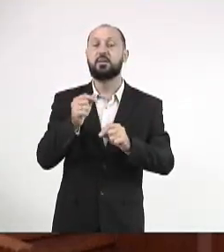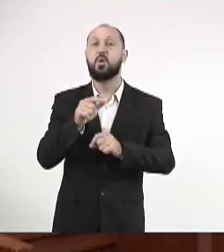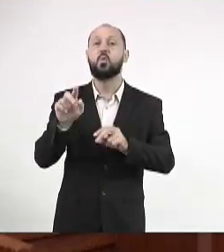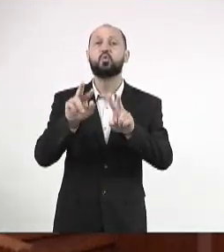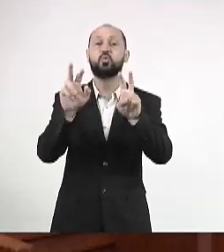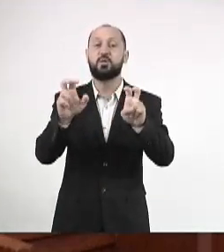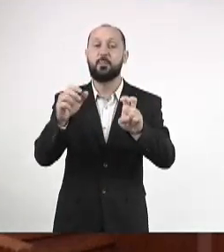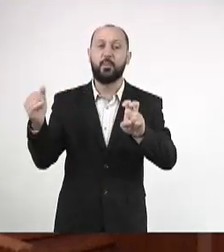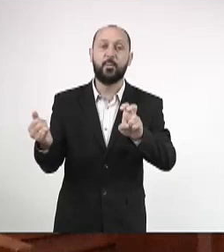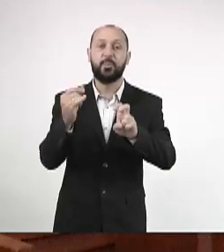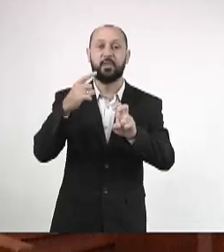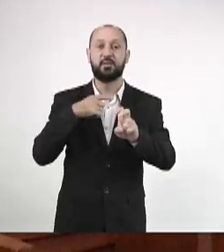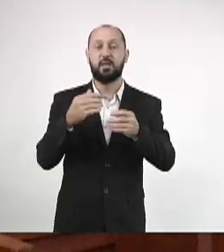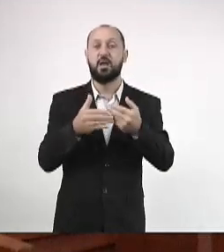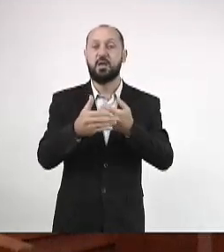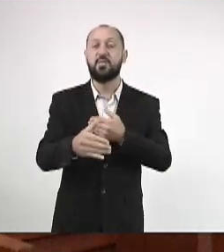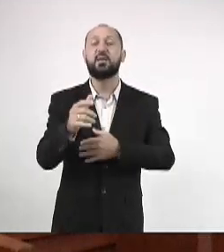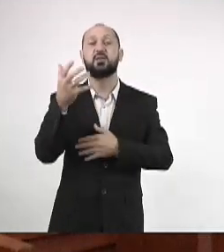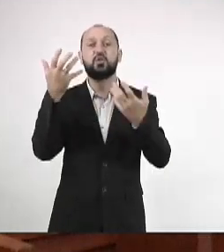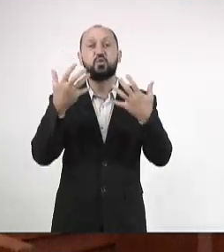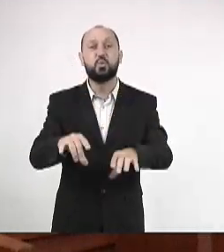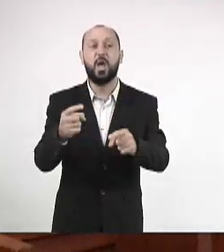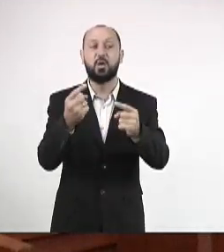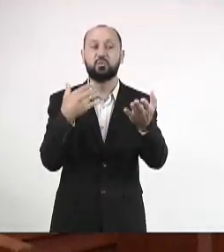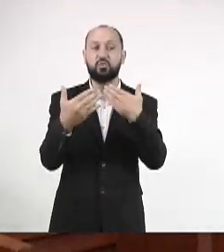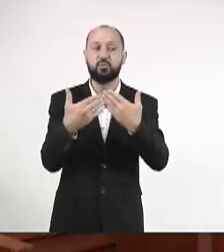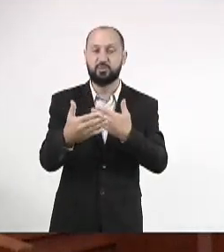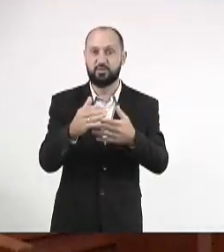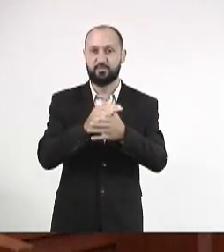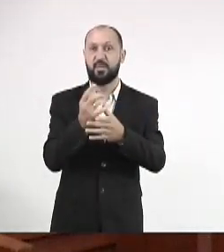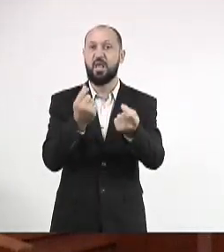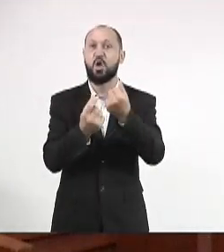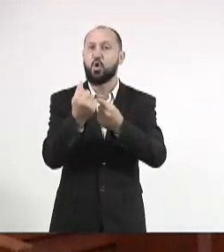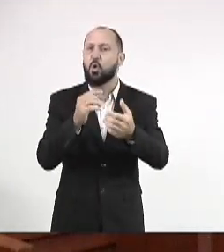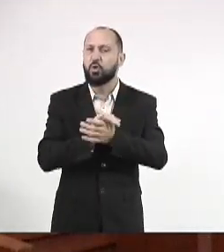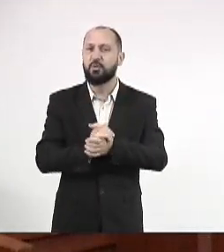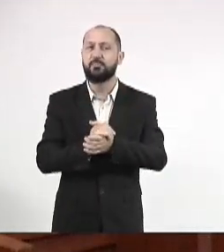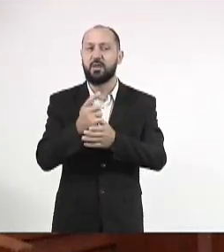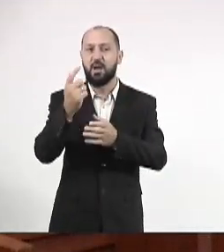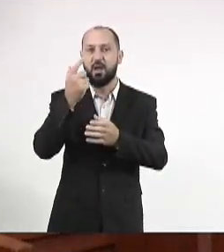pautas importantes passando e que não queremos discutir a pauta econômica, que é para